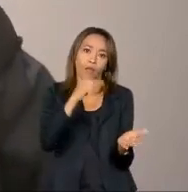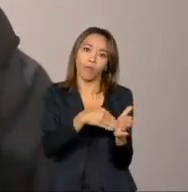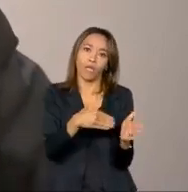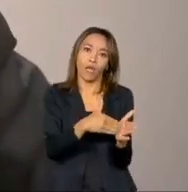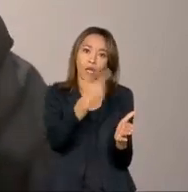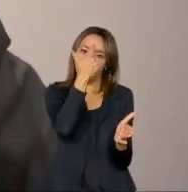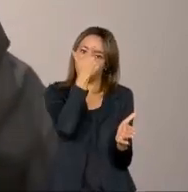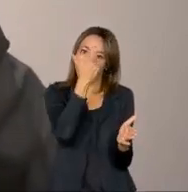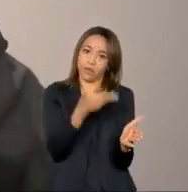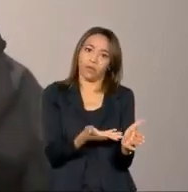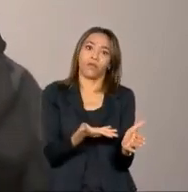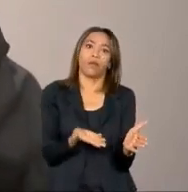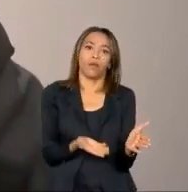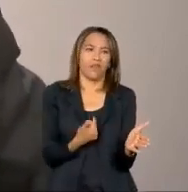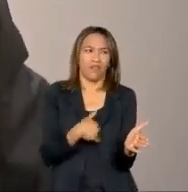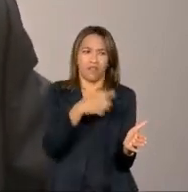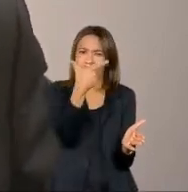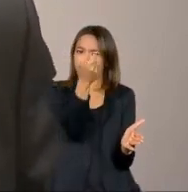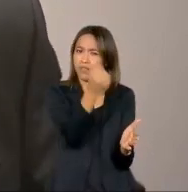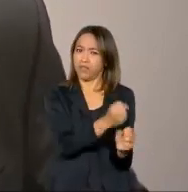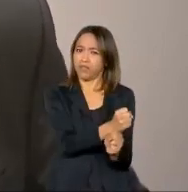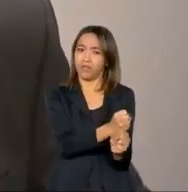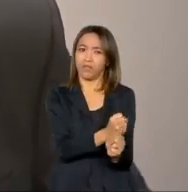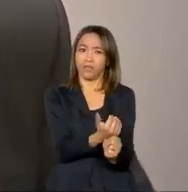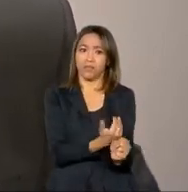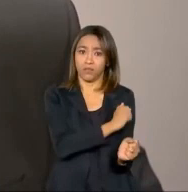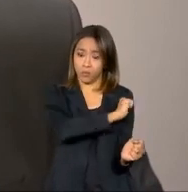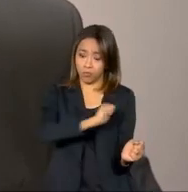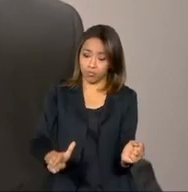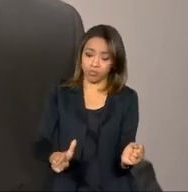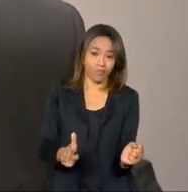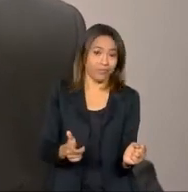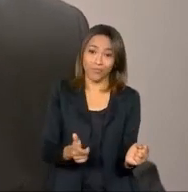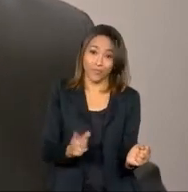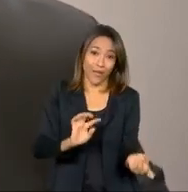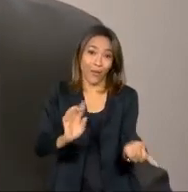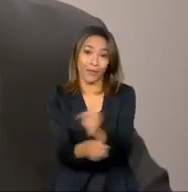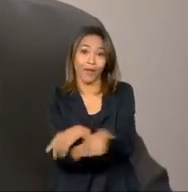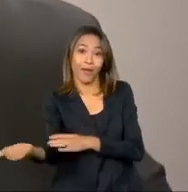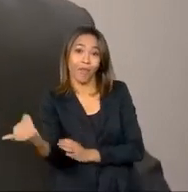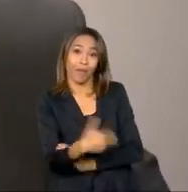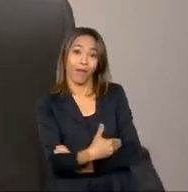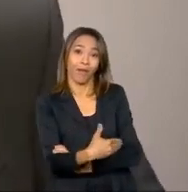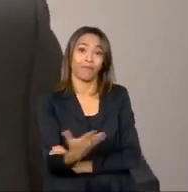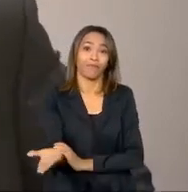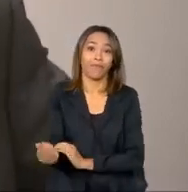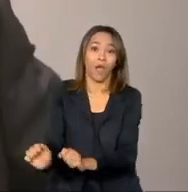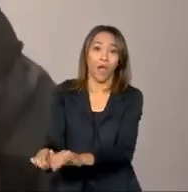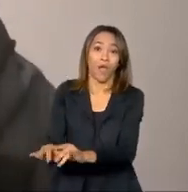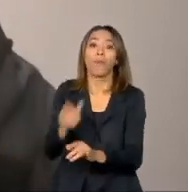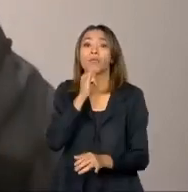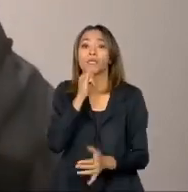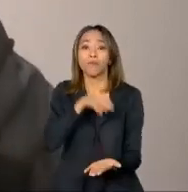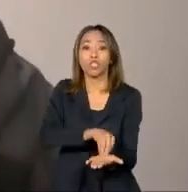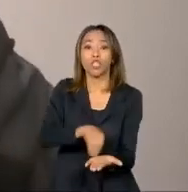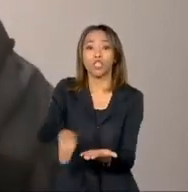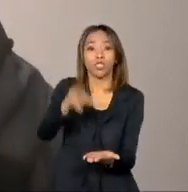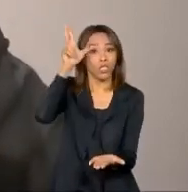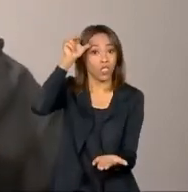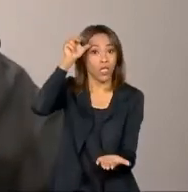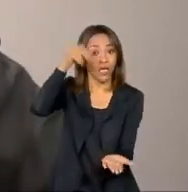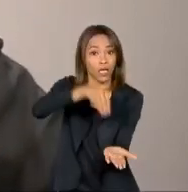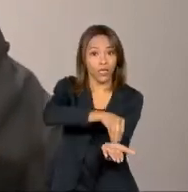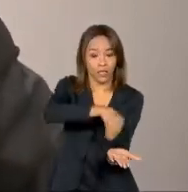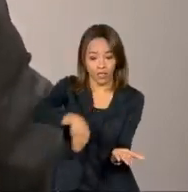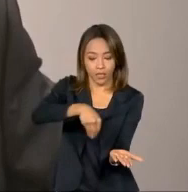Aliás, há mais de 20 anos, ninguém mais enfrenta um computador num jogo de xadrez, quando o Kasparov foi derrotado